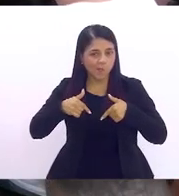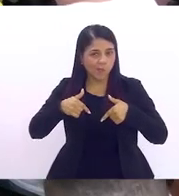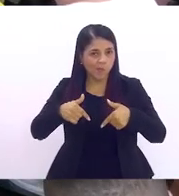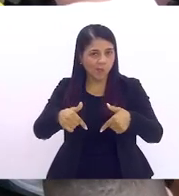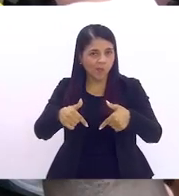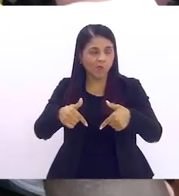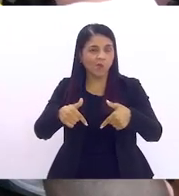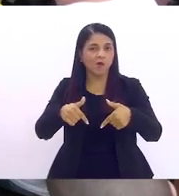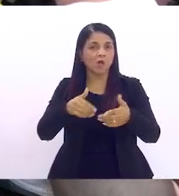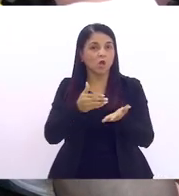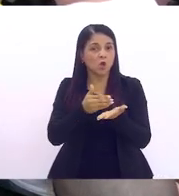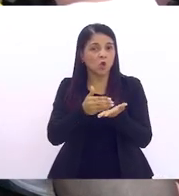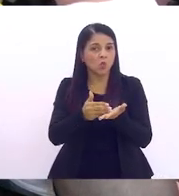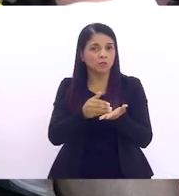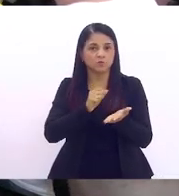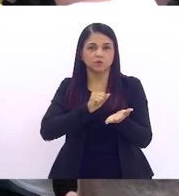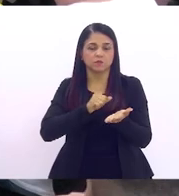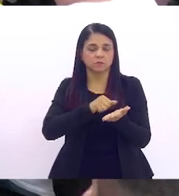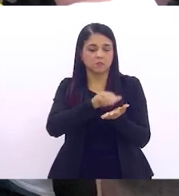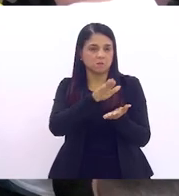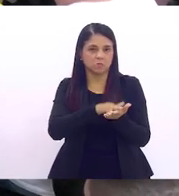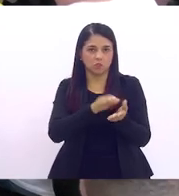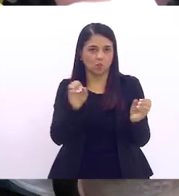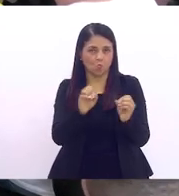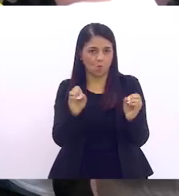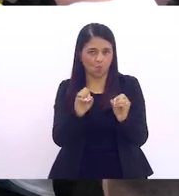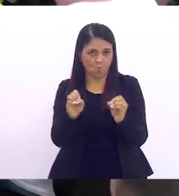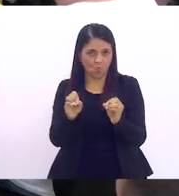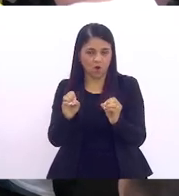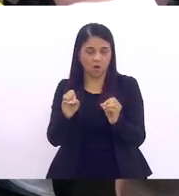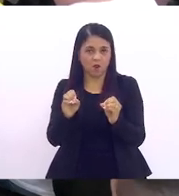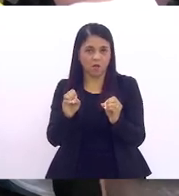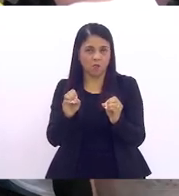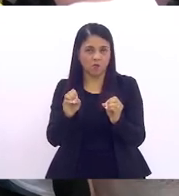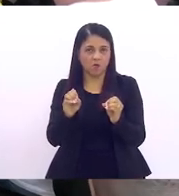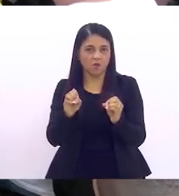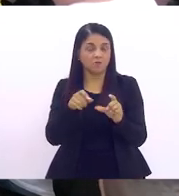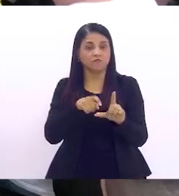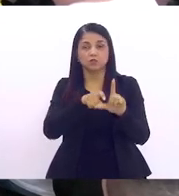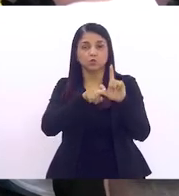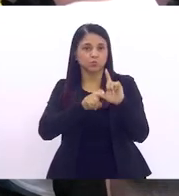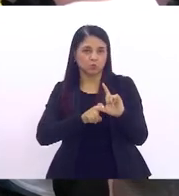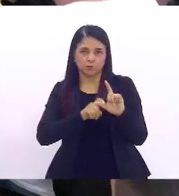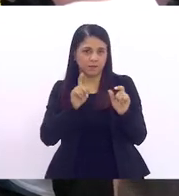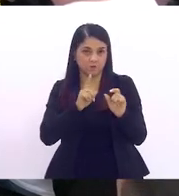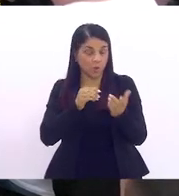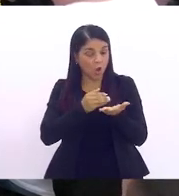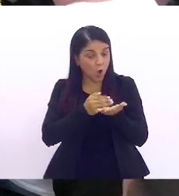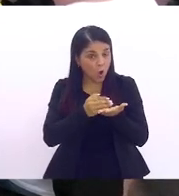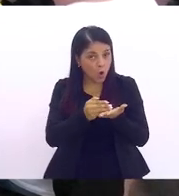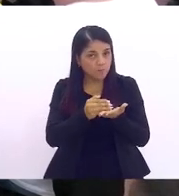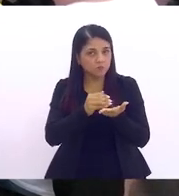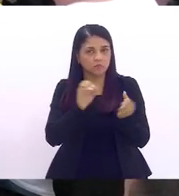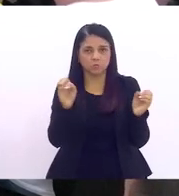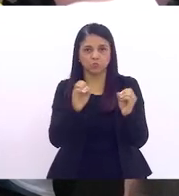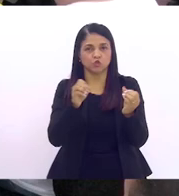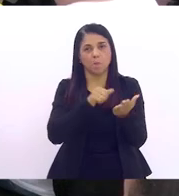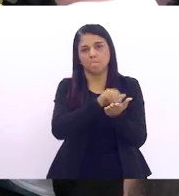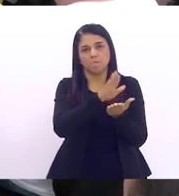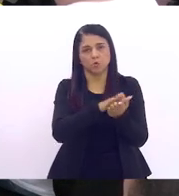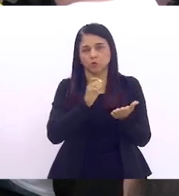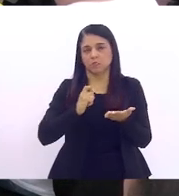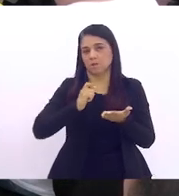autuação não é que a autuação foi suspensa ela começou sem autuação Então definiu-se dentro de um grupo de